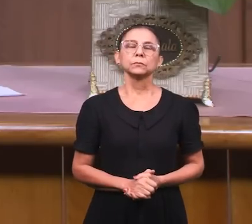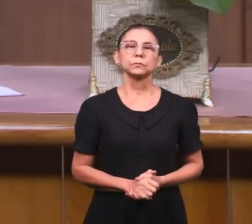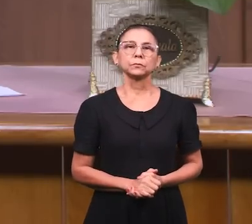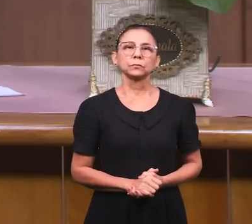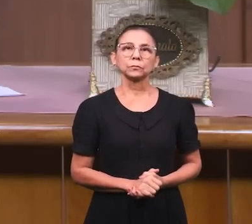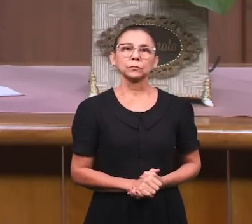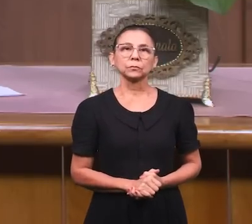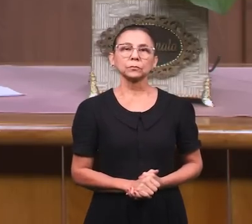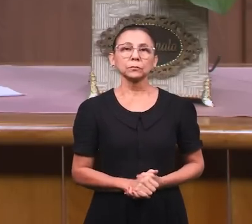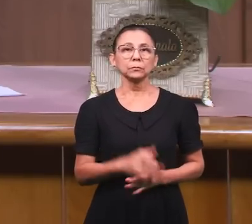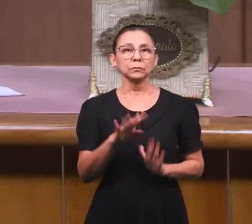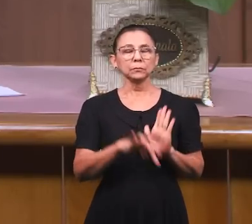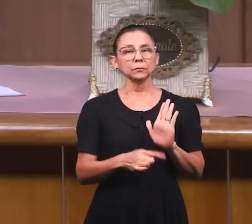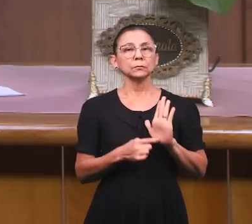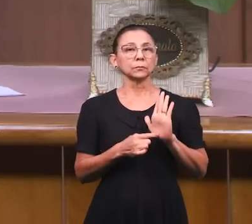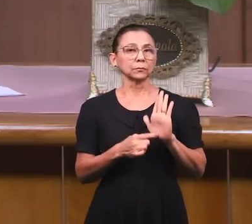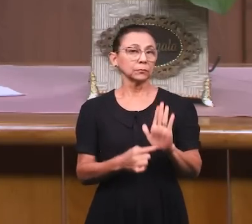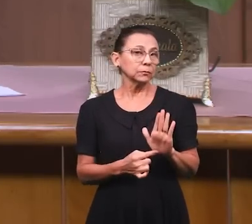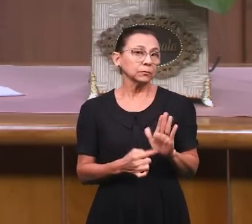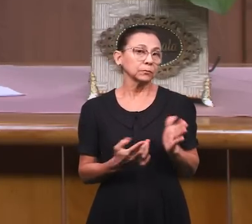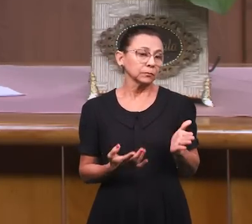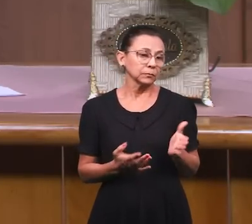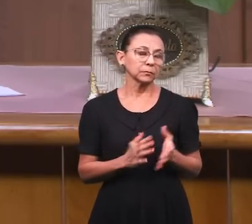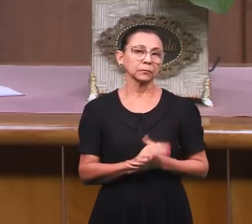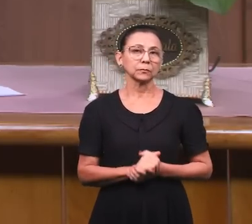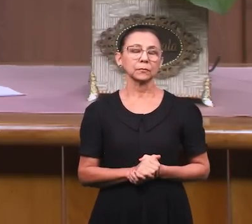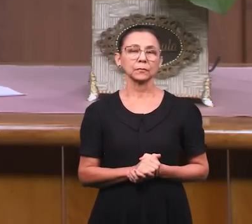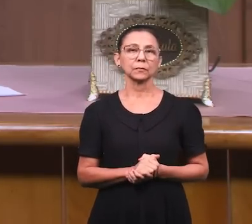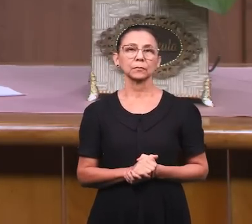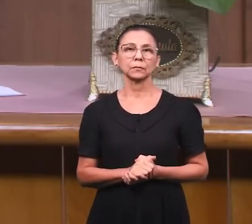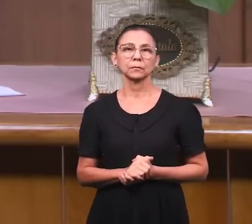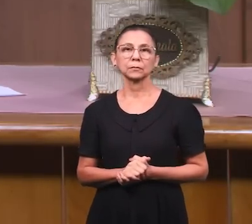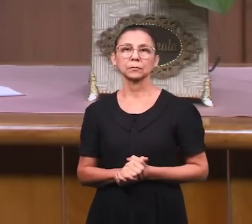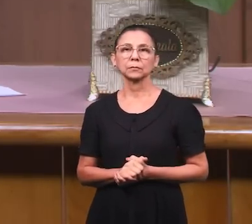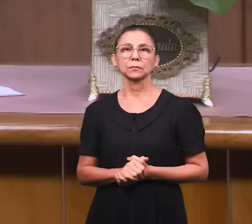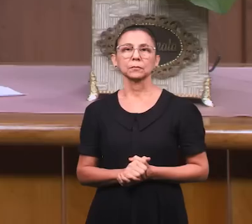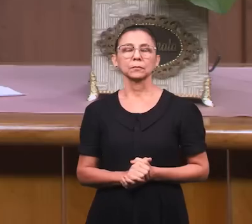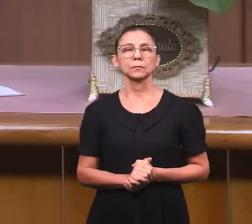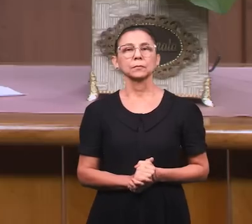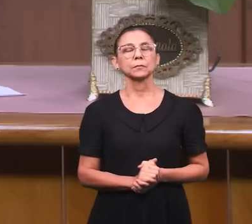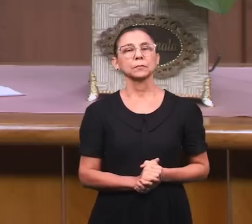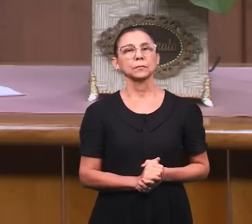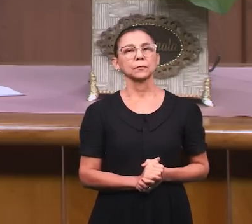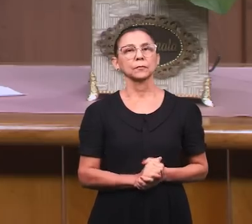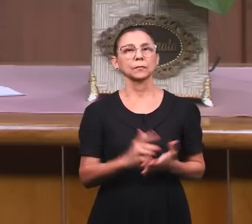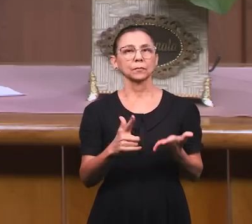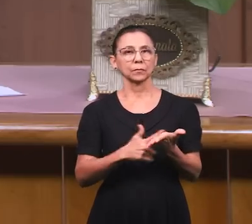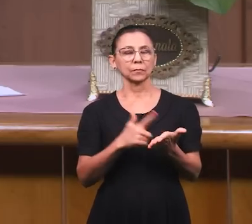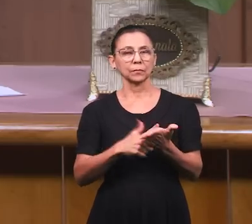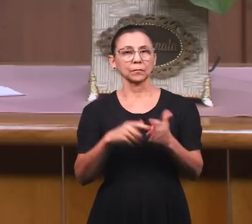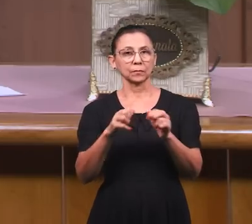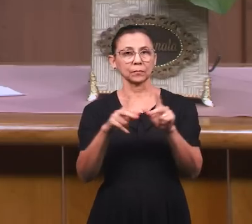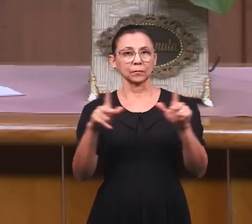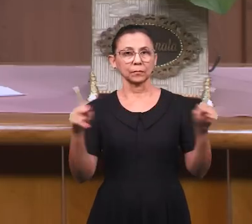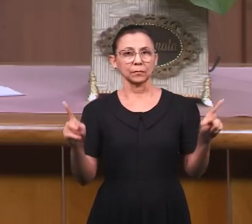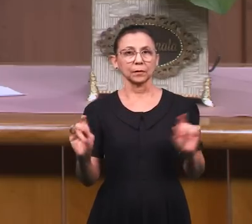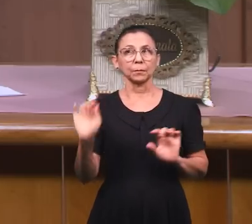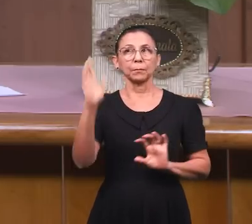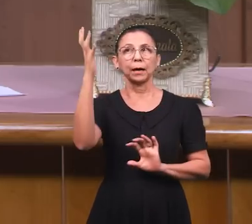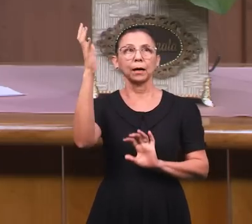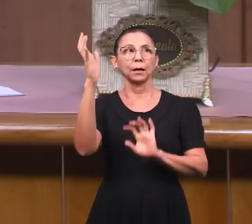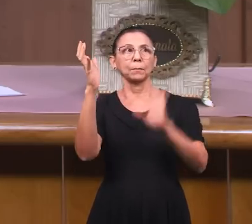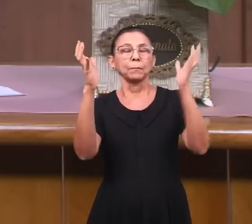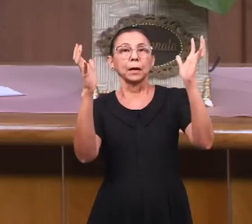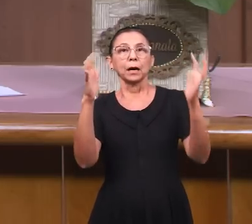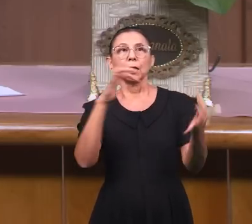vemos diante dessa situação em que esses marcadores estão mostrando para nós, para a igreja